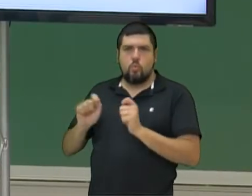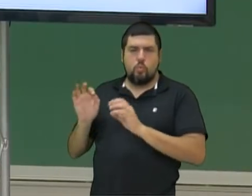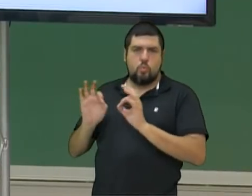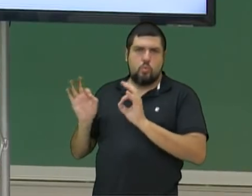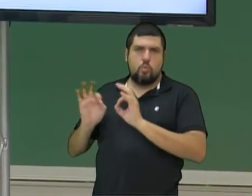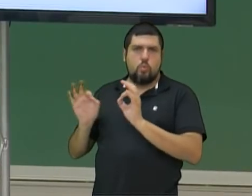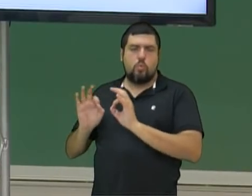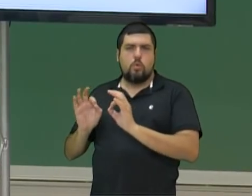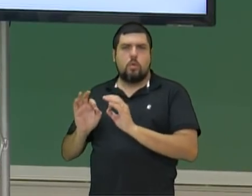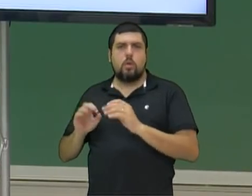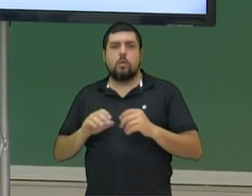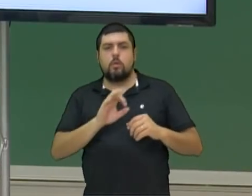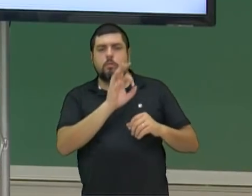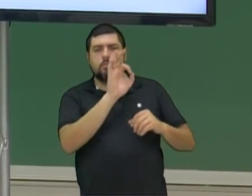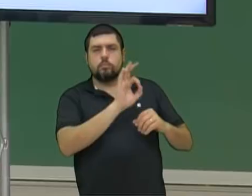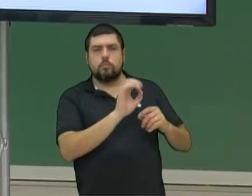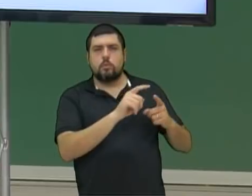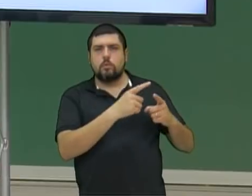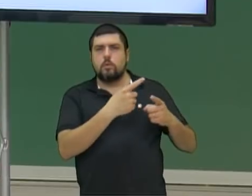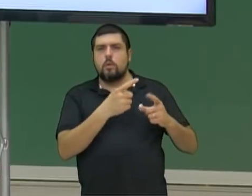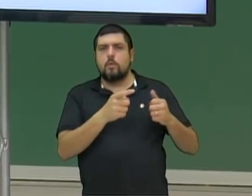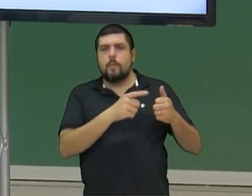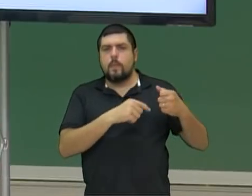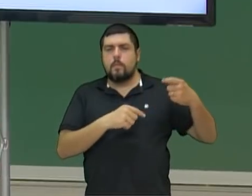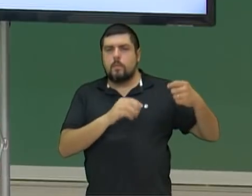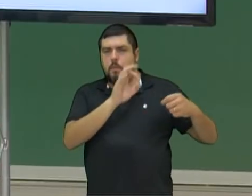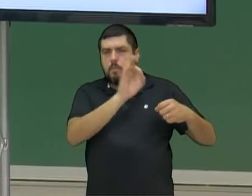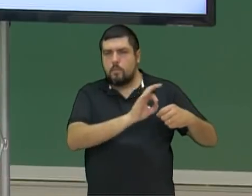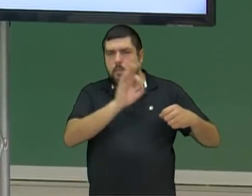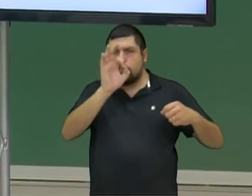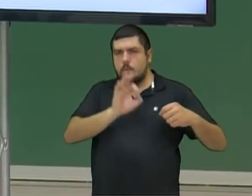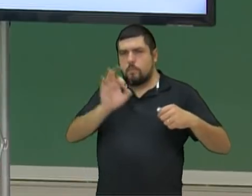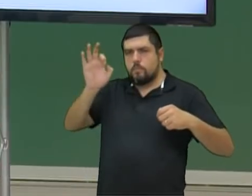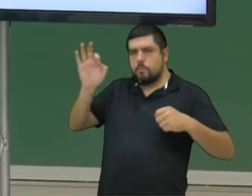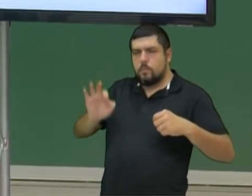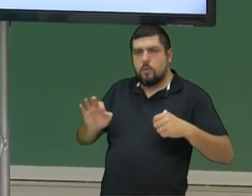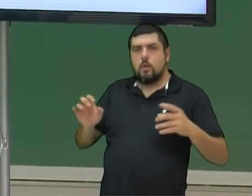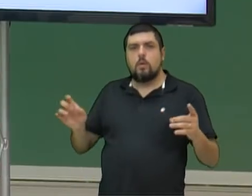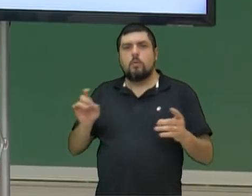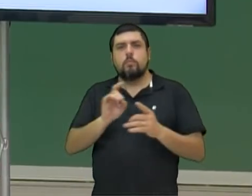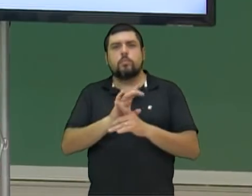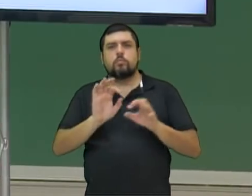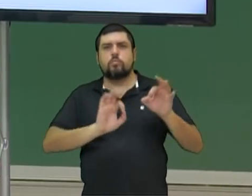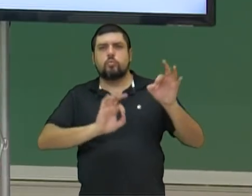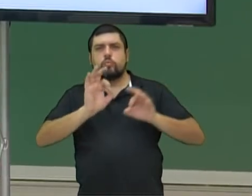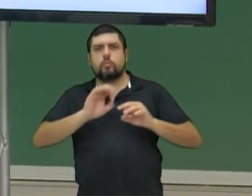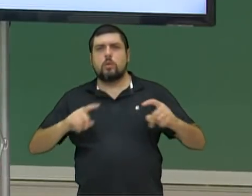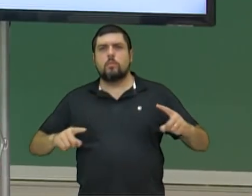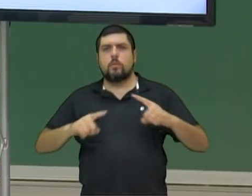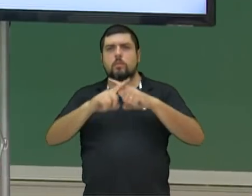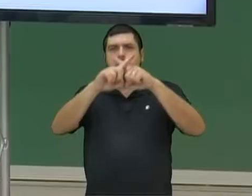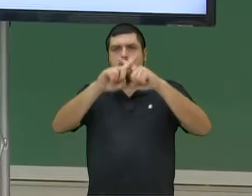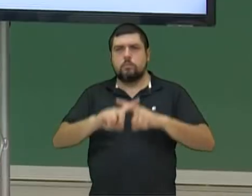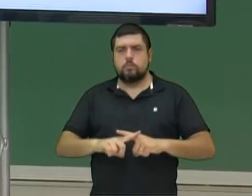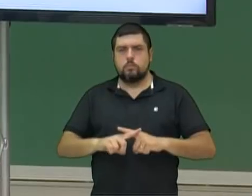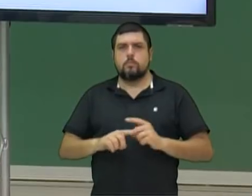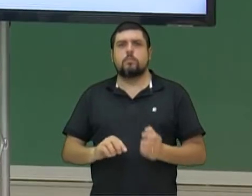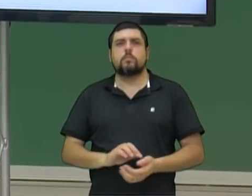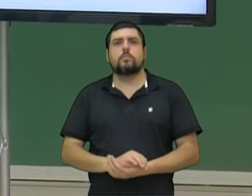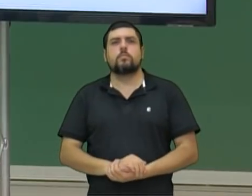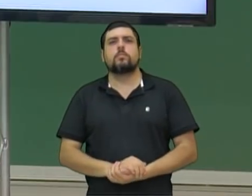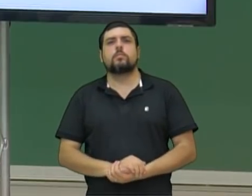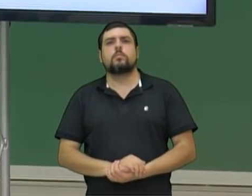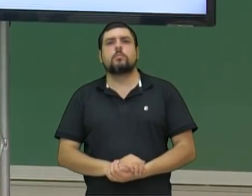300. Então, achei que eles representam 25% e montei a regrinha de 3. Então, a resposta é 480,